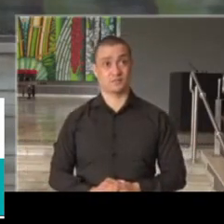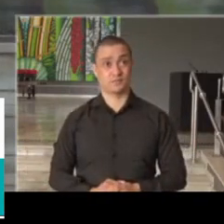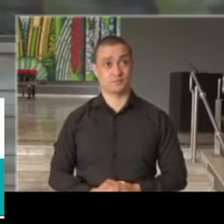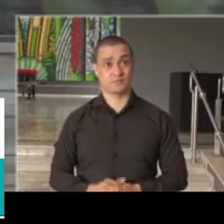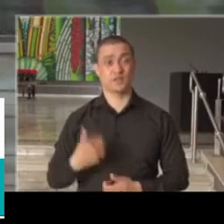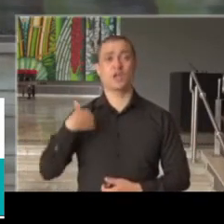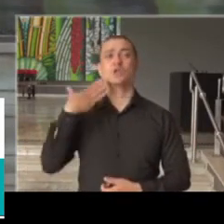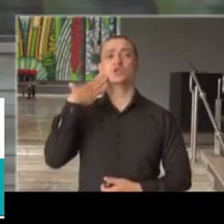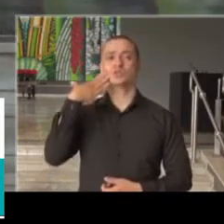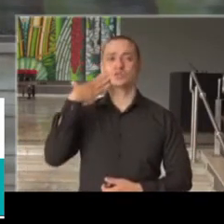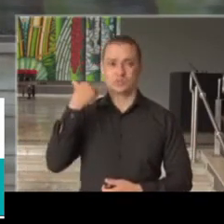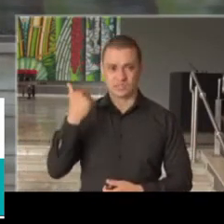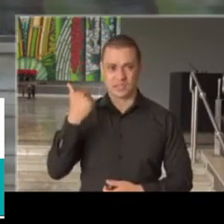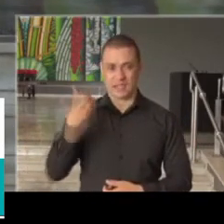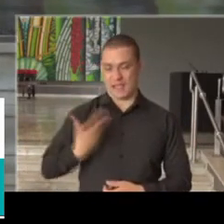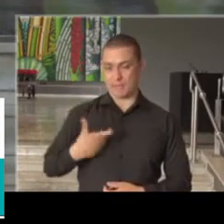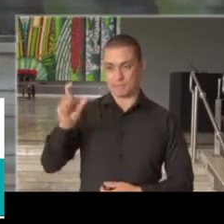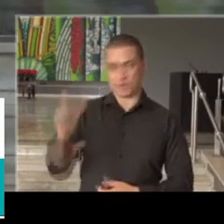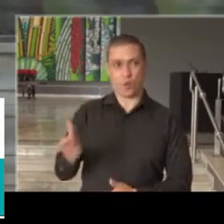Eu sei o que é perder um amigo